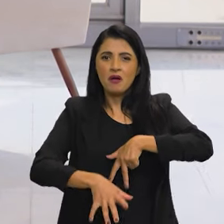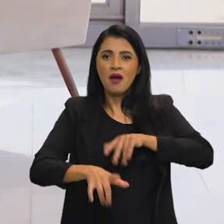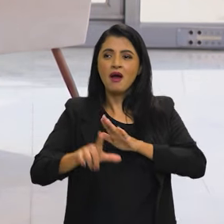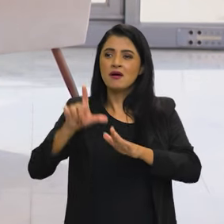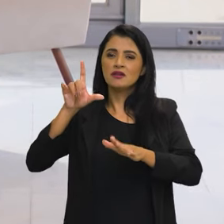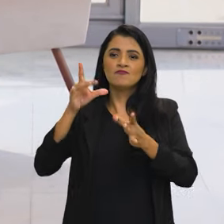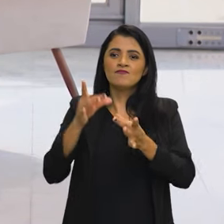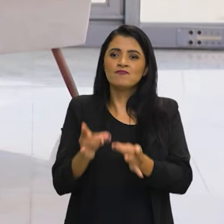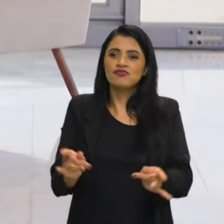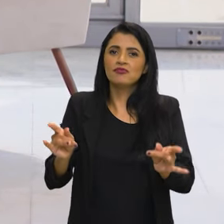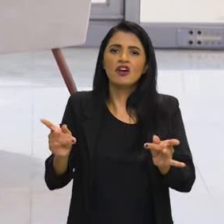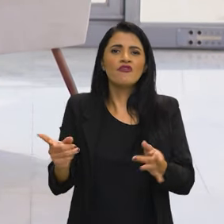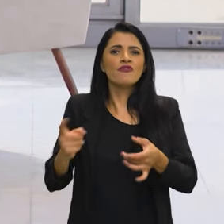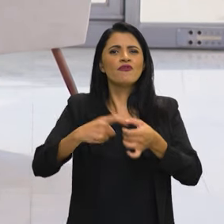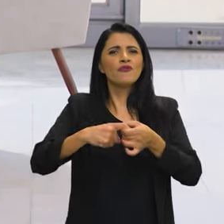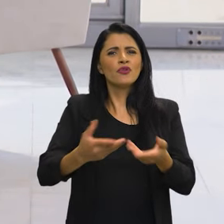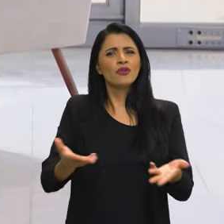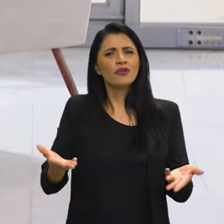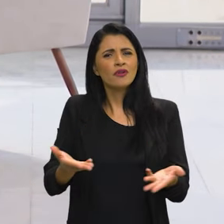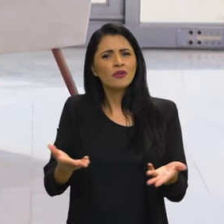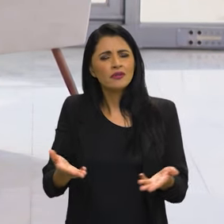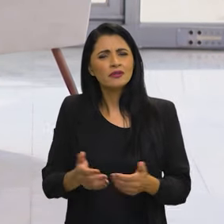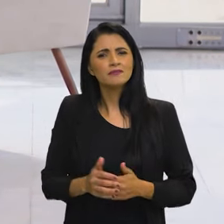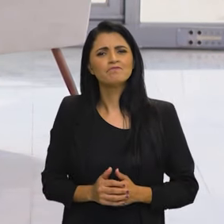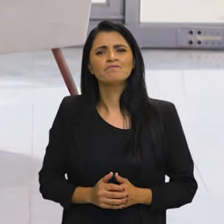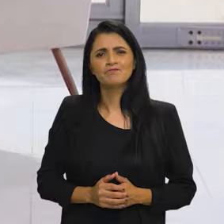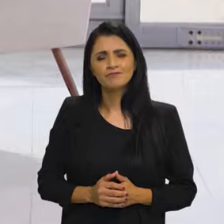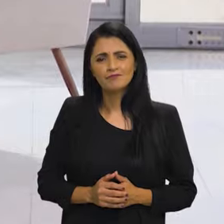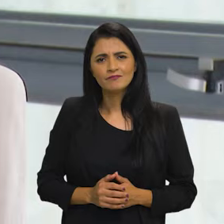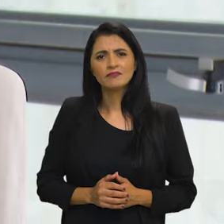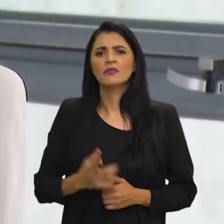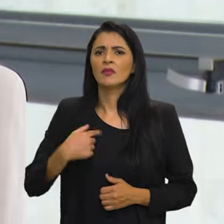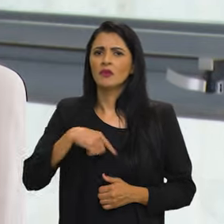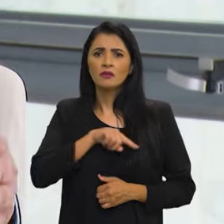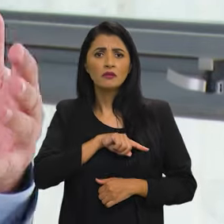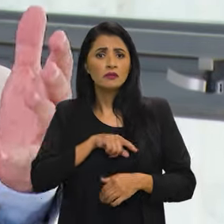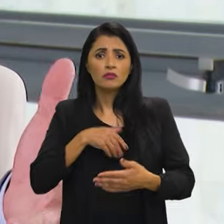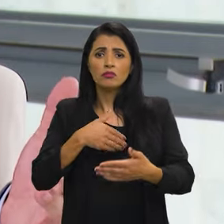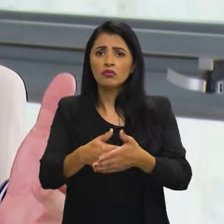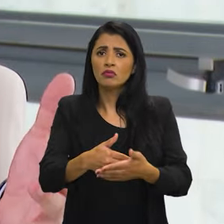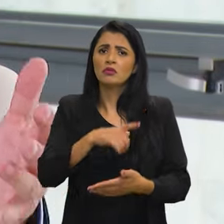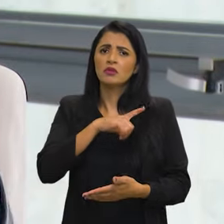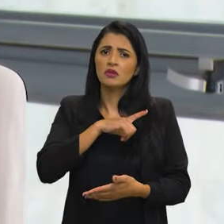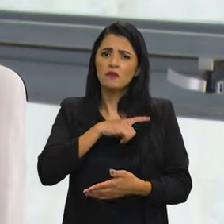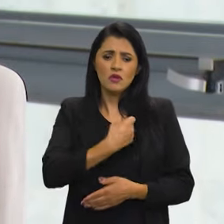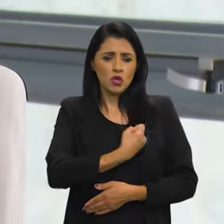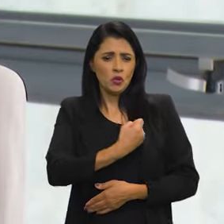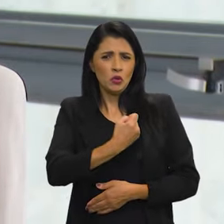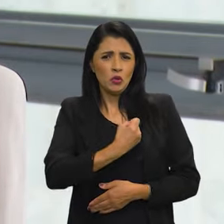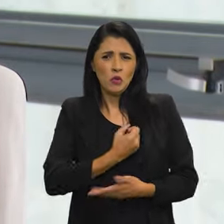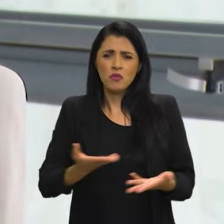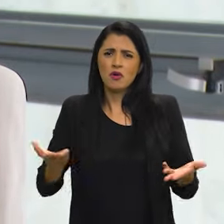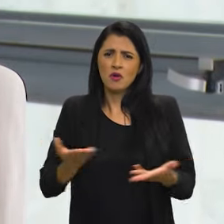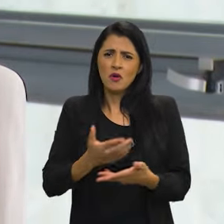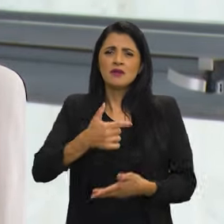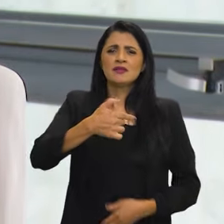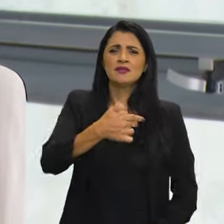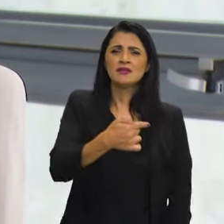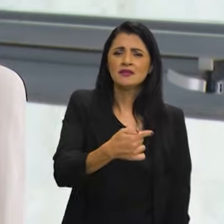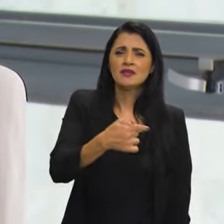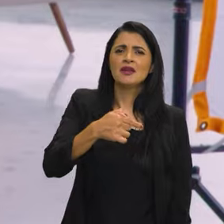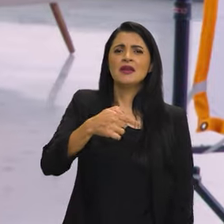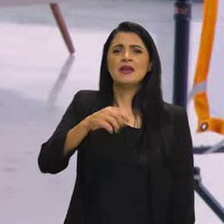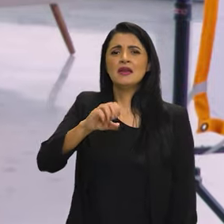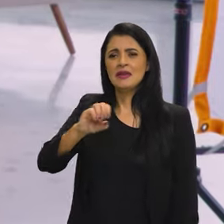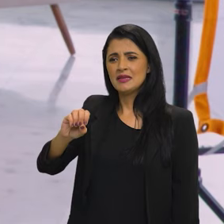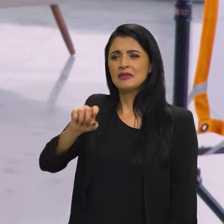poliomielite que tinham sido erradicadas voltaram a existir nós recentemente tivemos esse número dramático